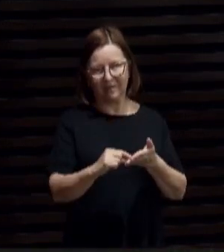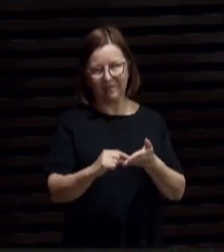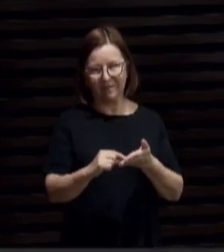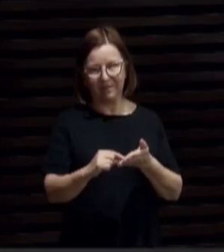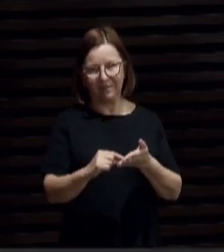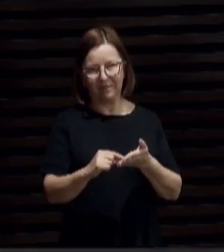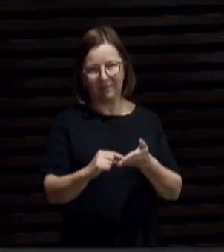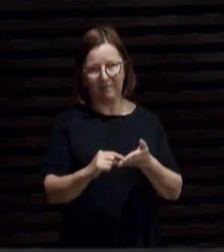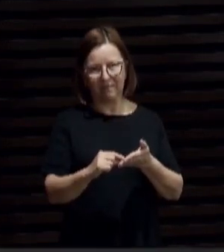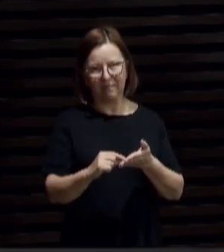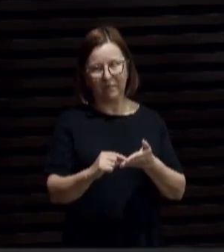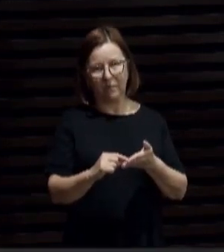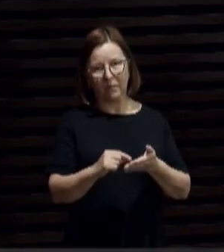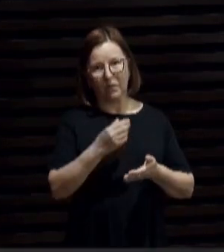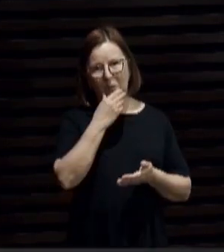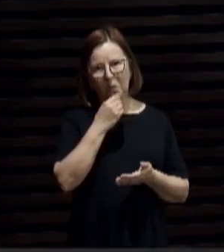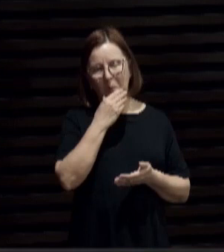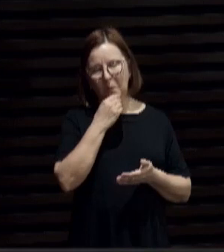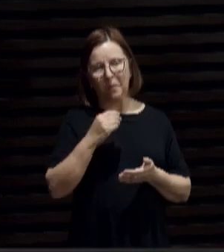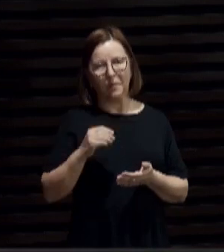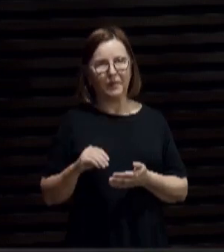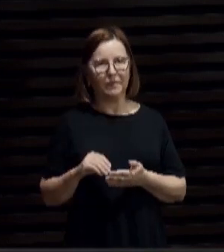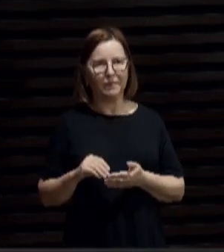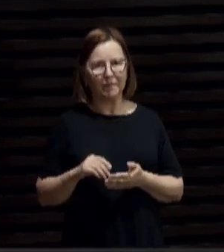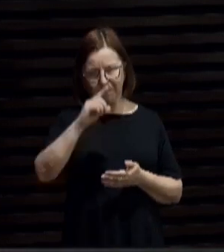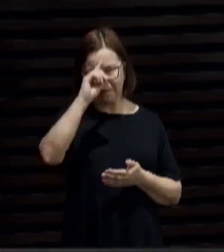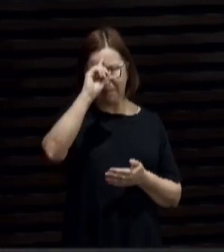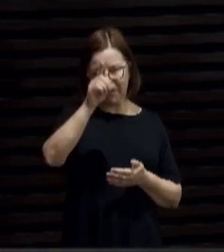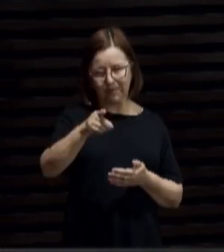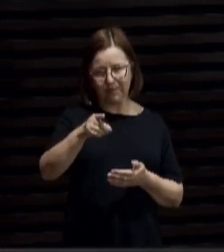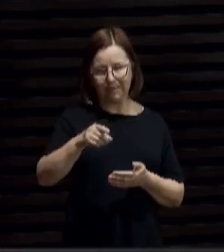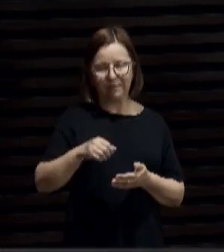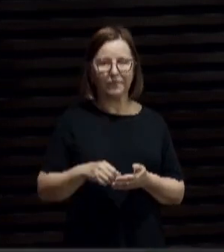O estranho dá uma ordem.